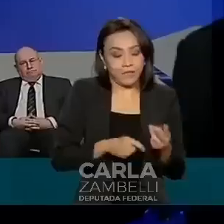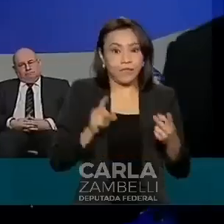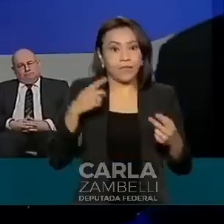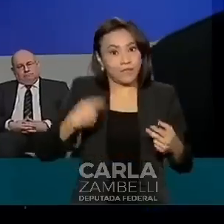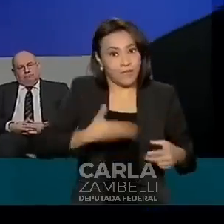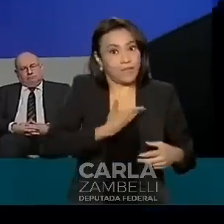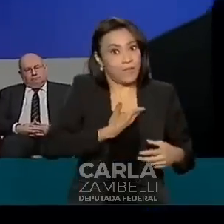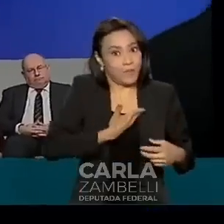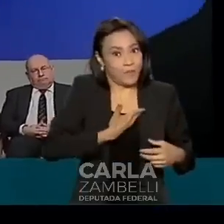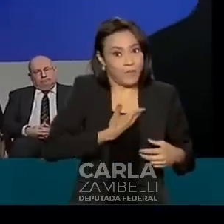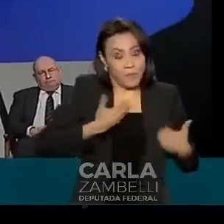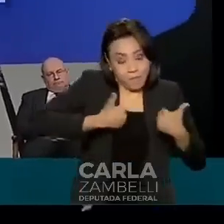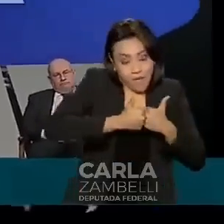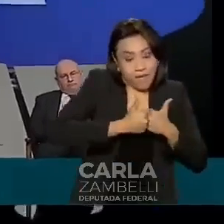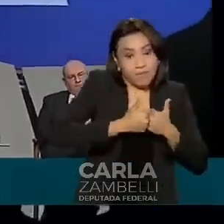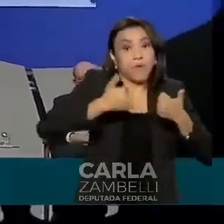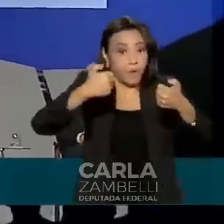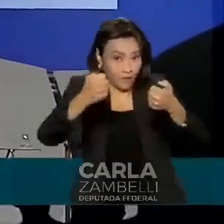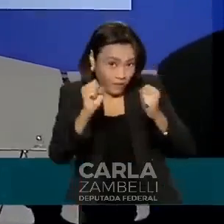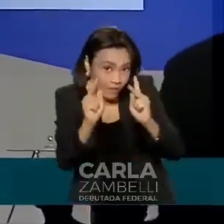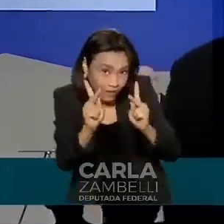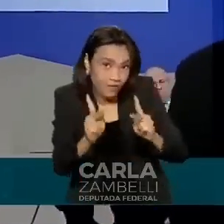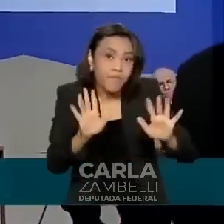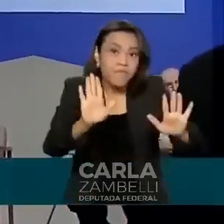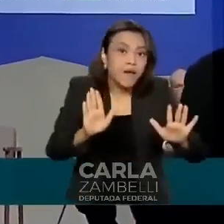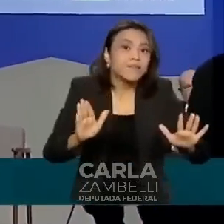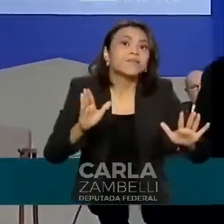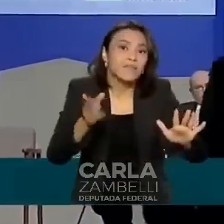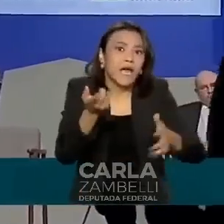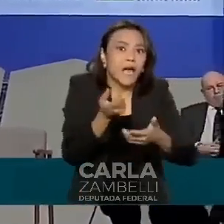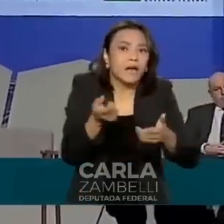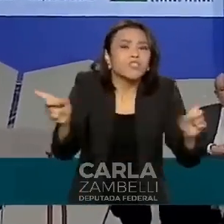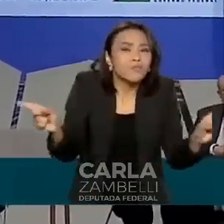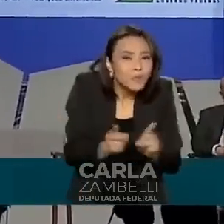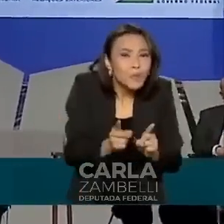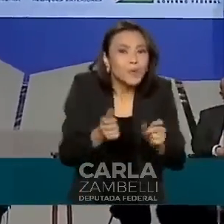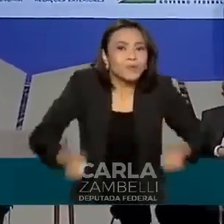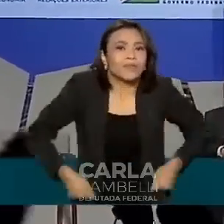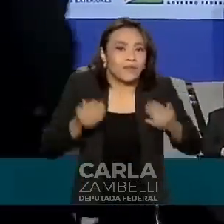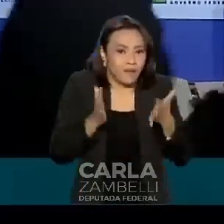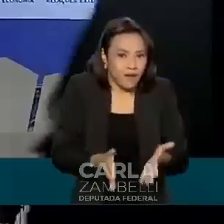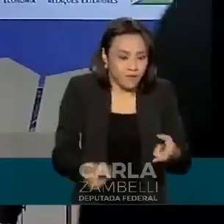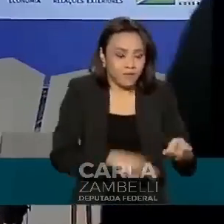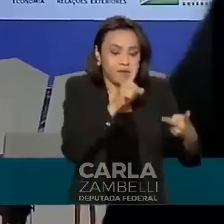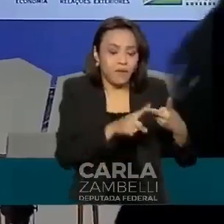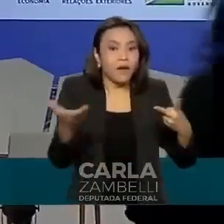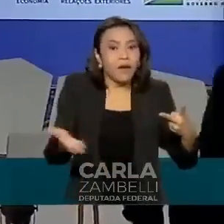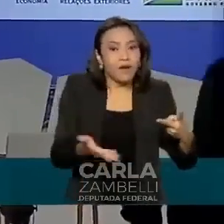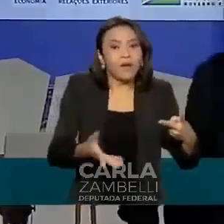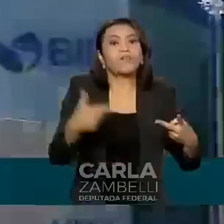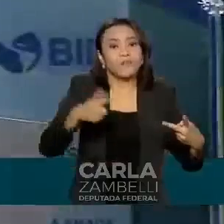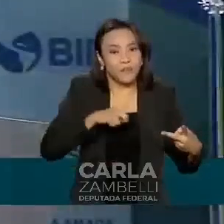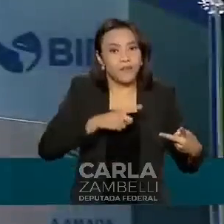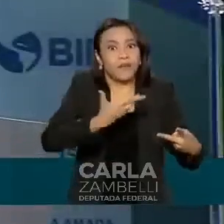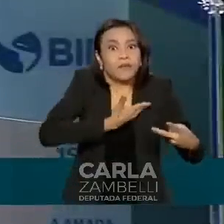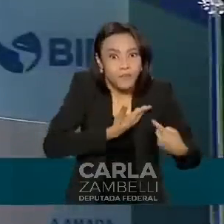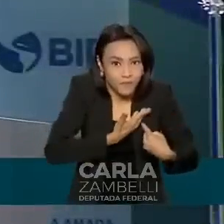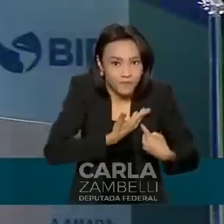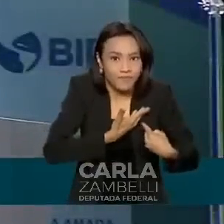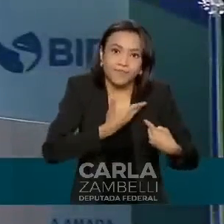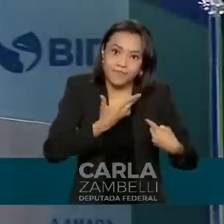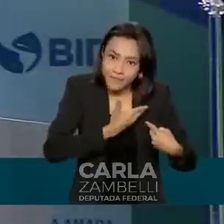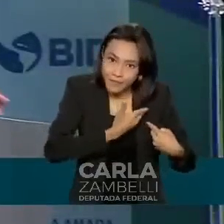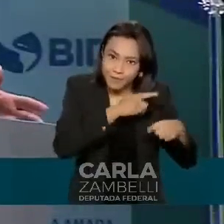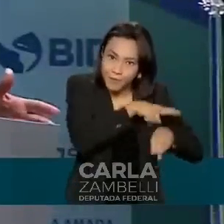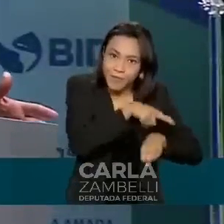amigo frente jovem tem que tá perto exigência logística tem que ser amigo exigência geopolítica